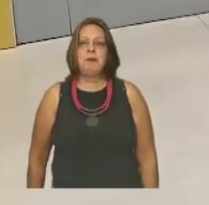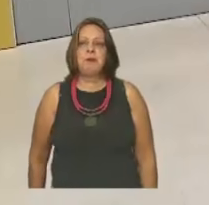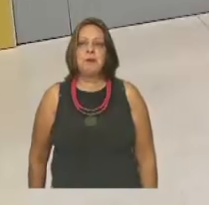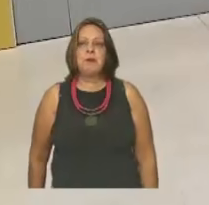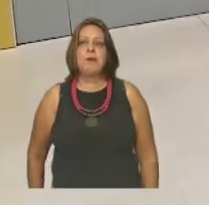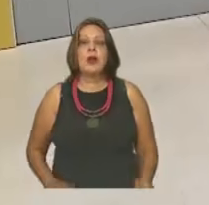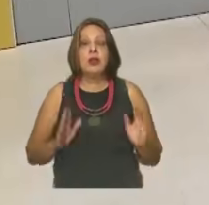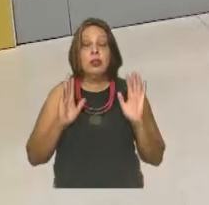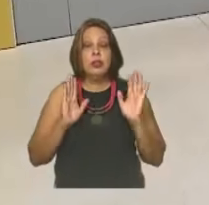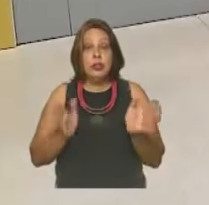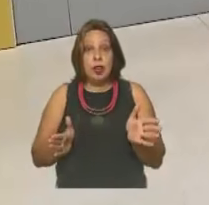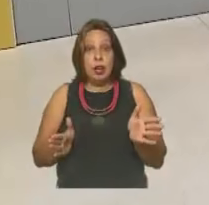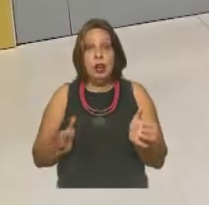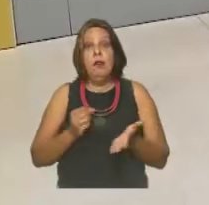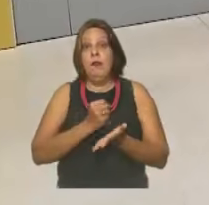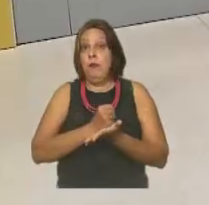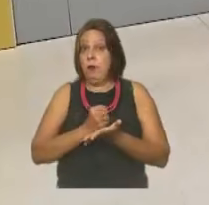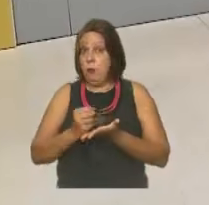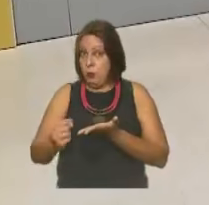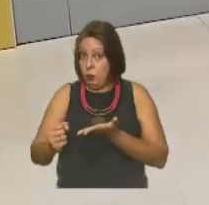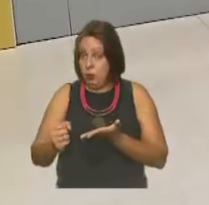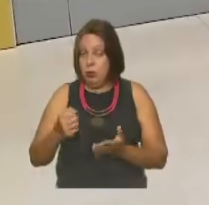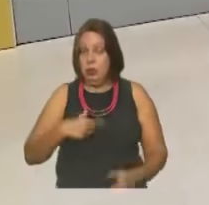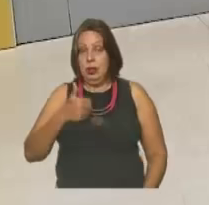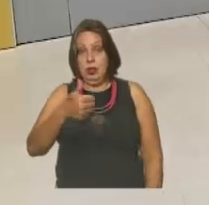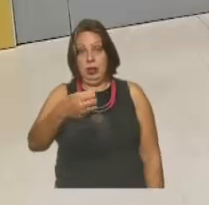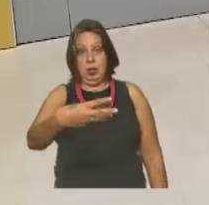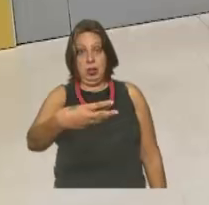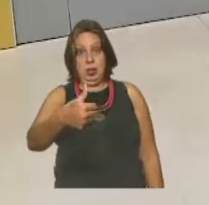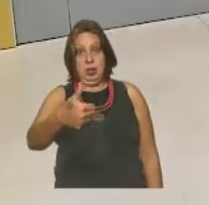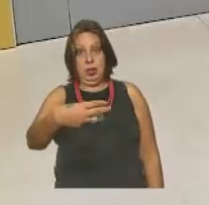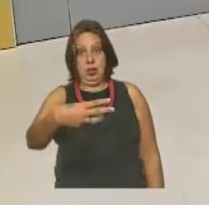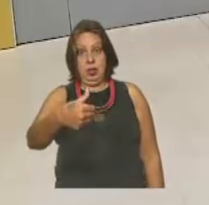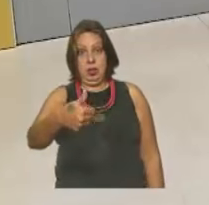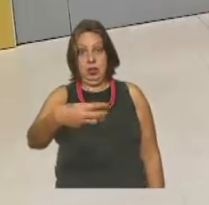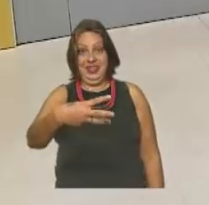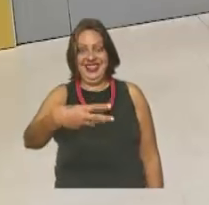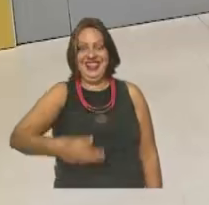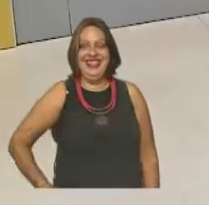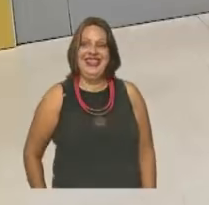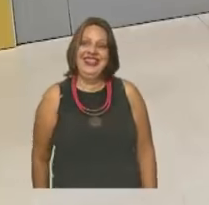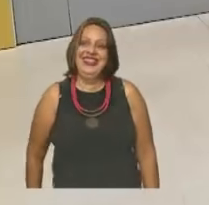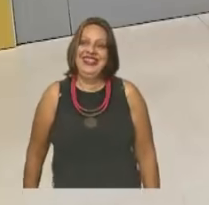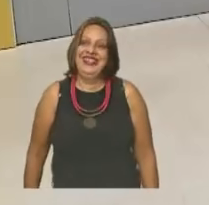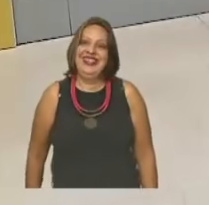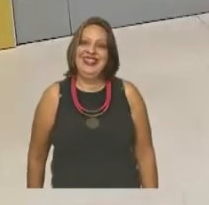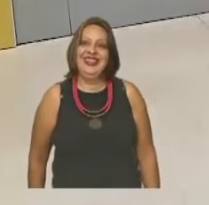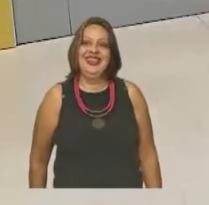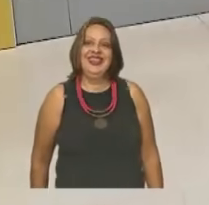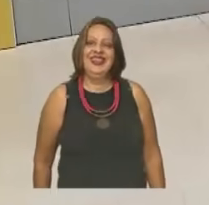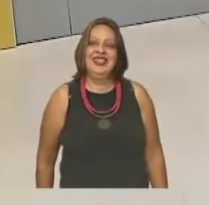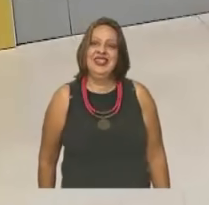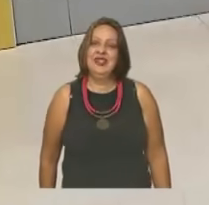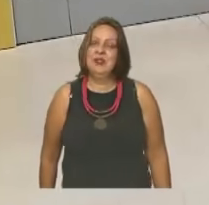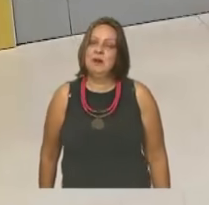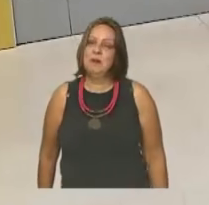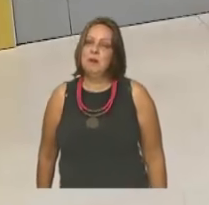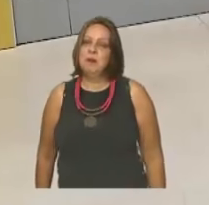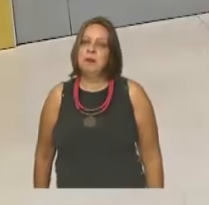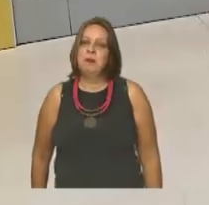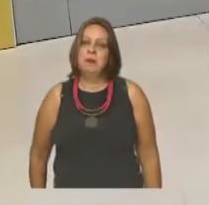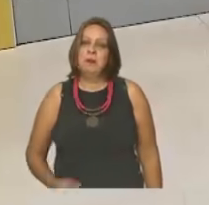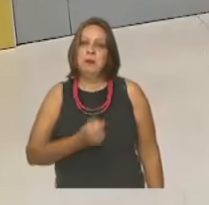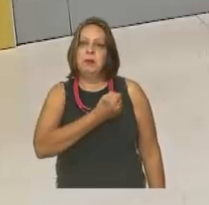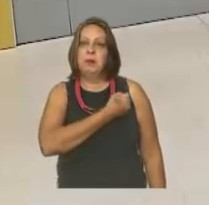48 já foi lá pro painel. E 13, número 13. Vai, Valesca. Valesquinha levando lá pro painel,